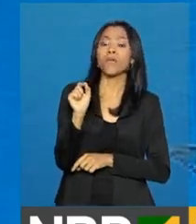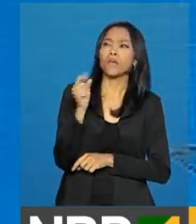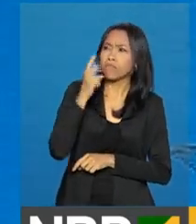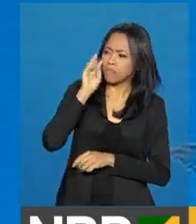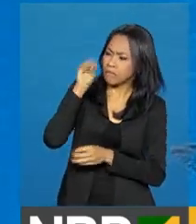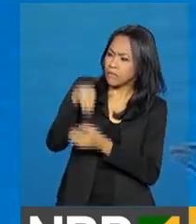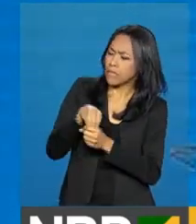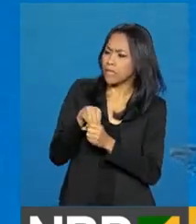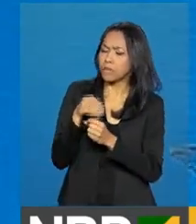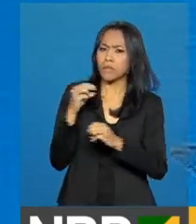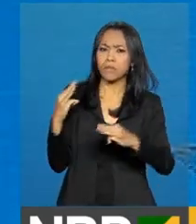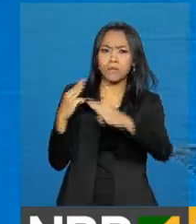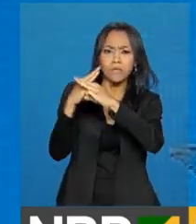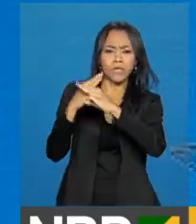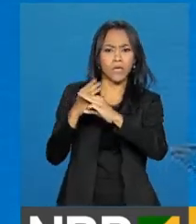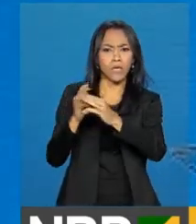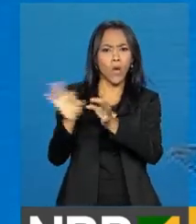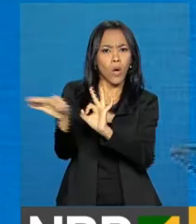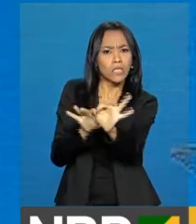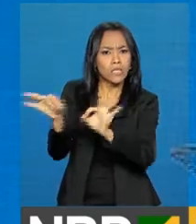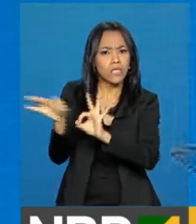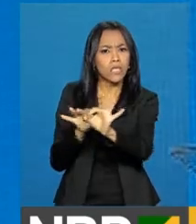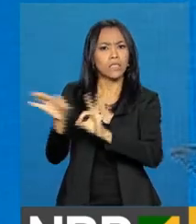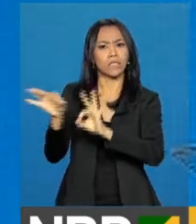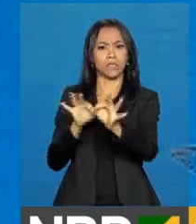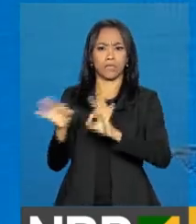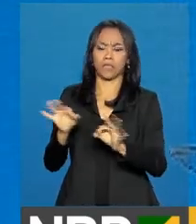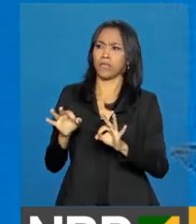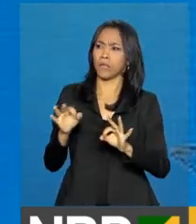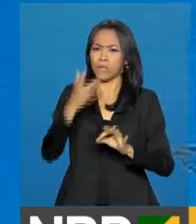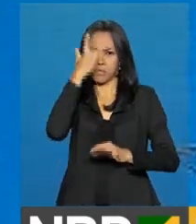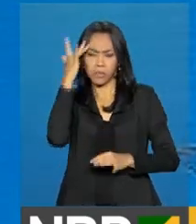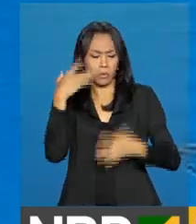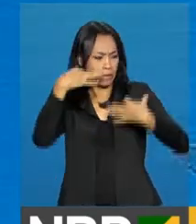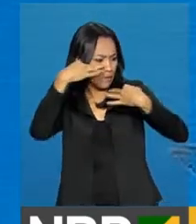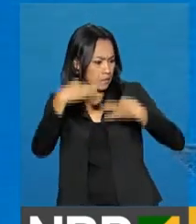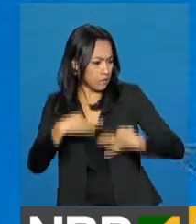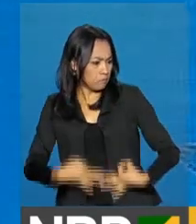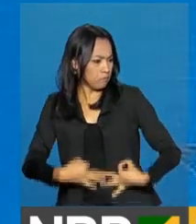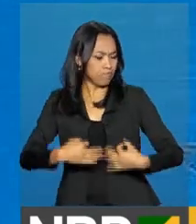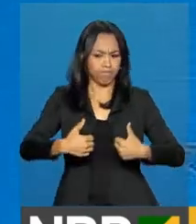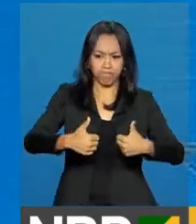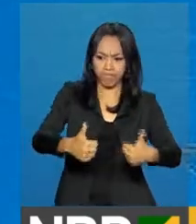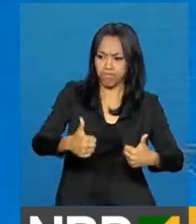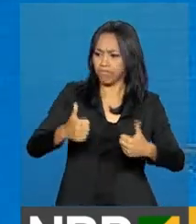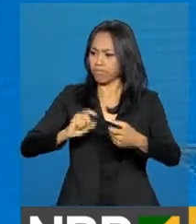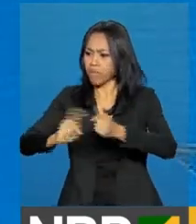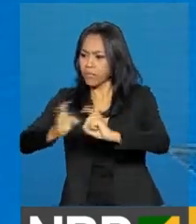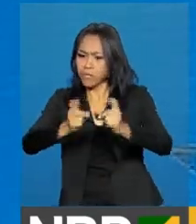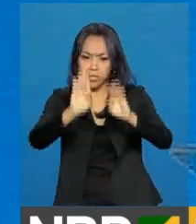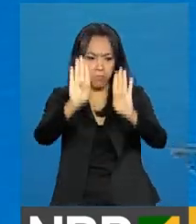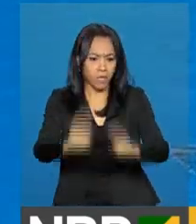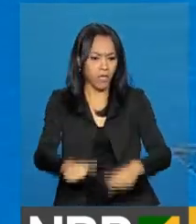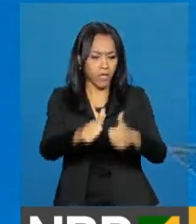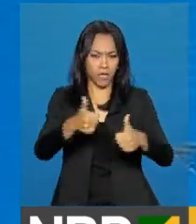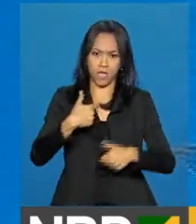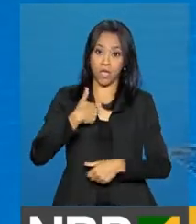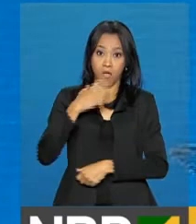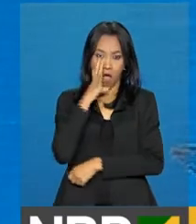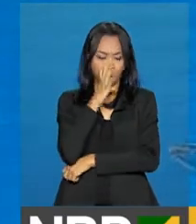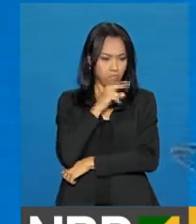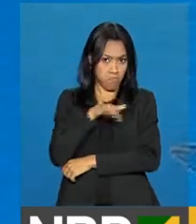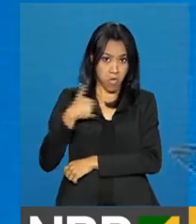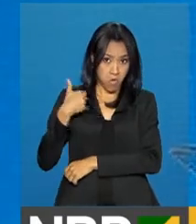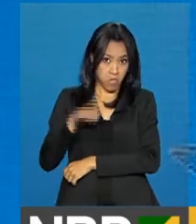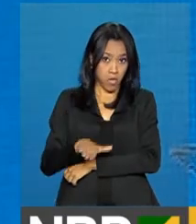organização interna, os servidores da Caixa, aquela disciplina, não é? Aquilo chamava muito a minha atenção. E por